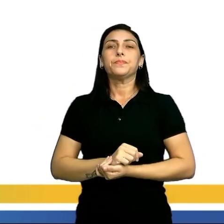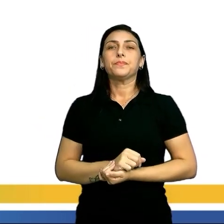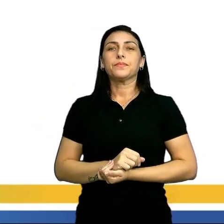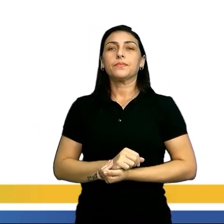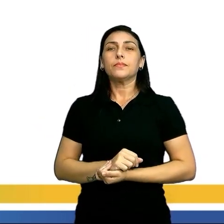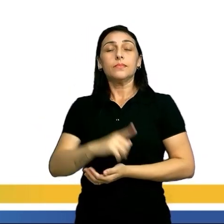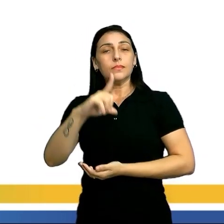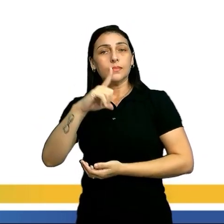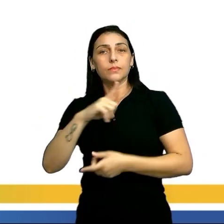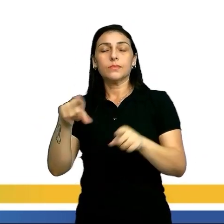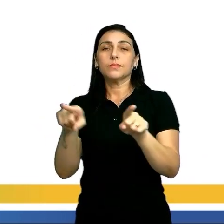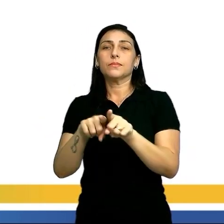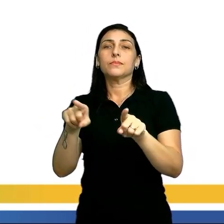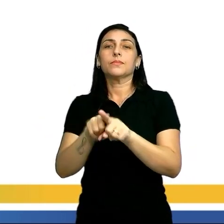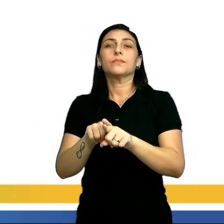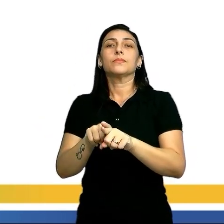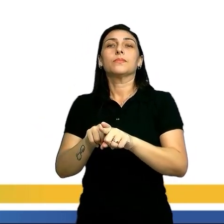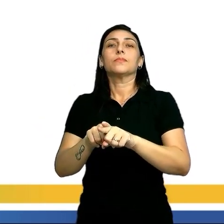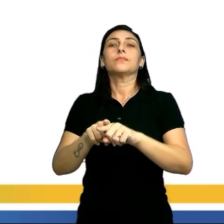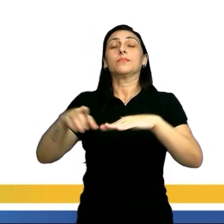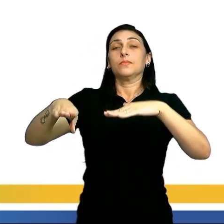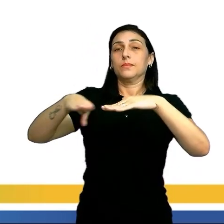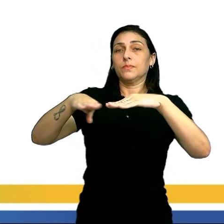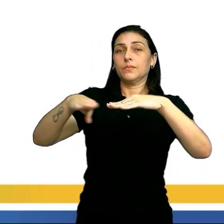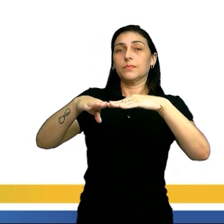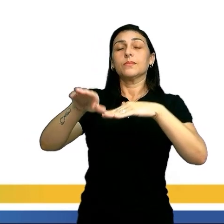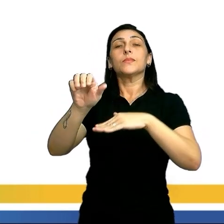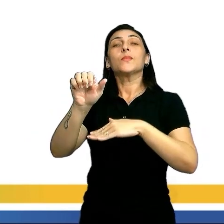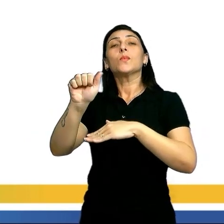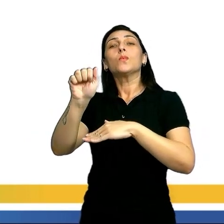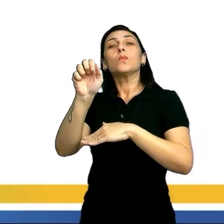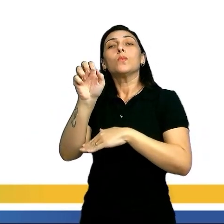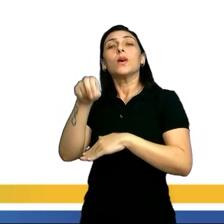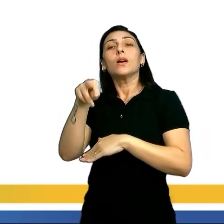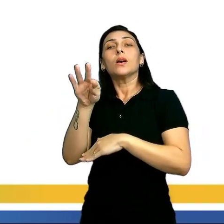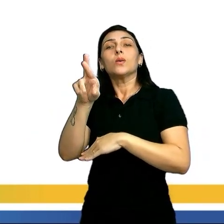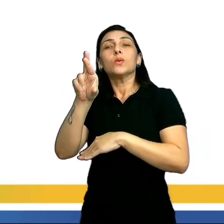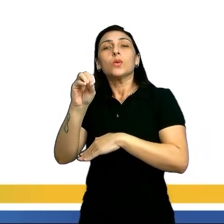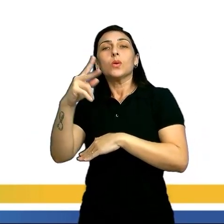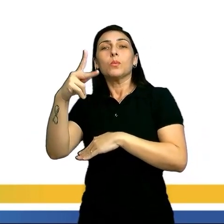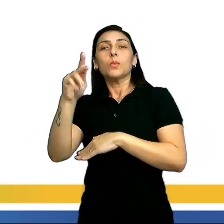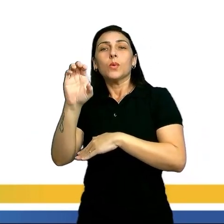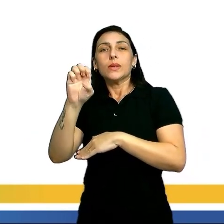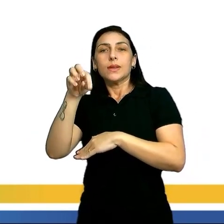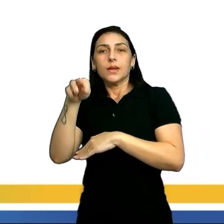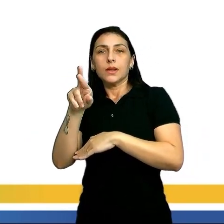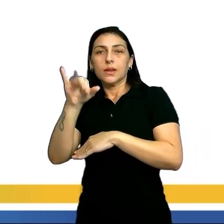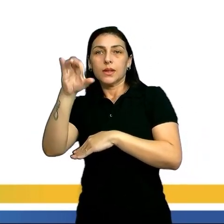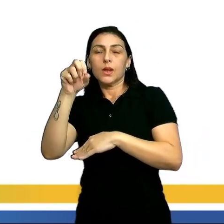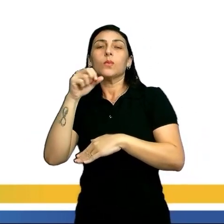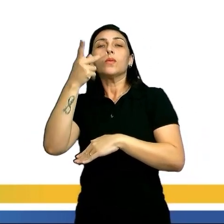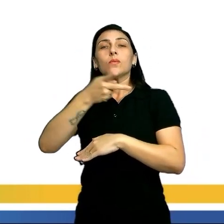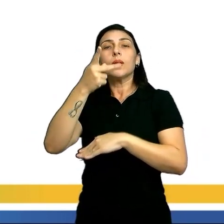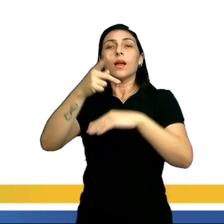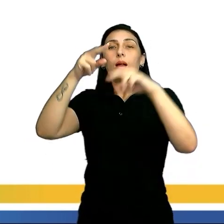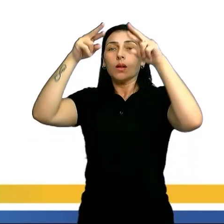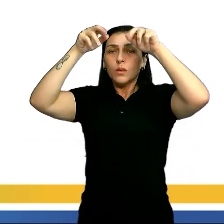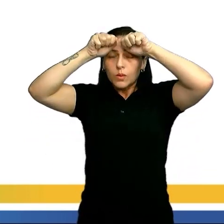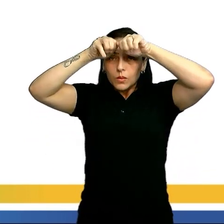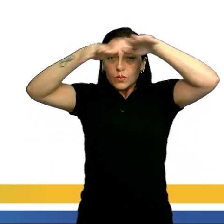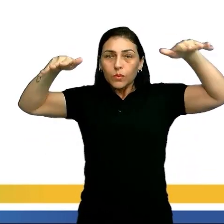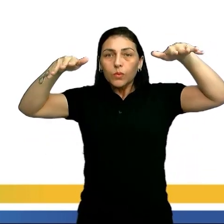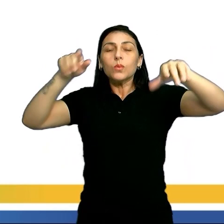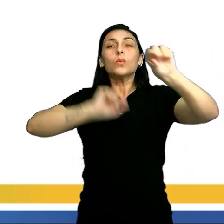avançar. Temos na Idade Moderna o antropocentrismo, nós comentamos sobre isso na aula do Renascimento,